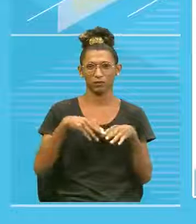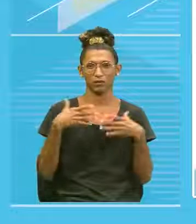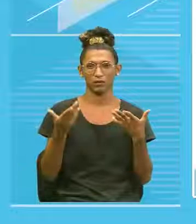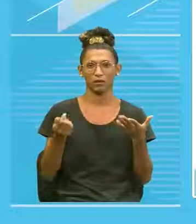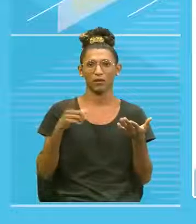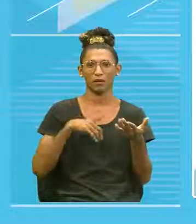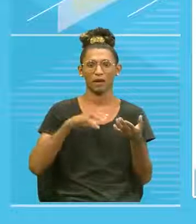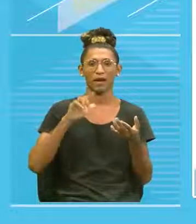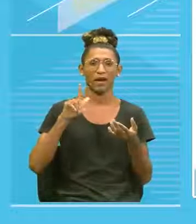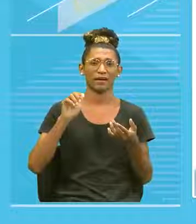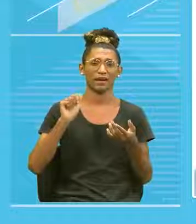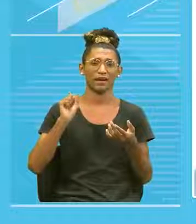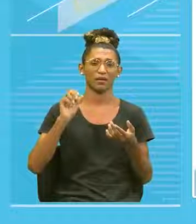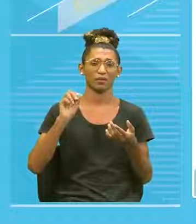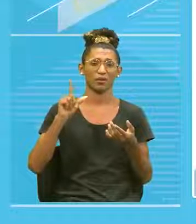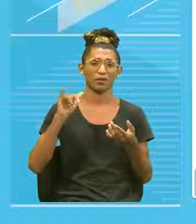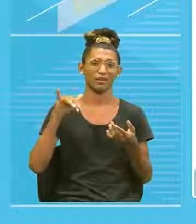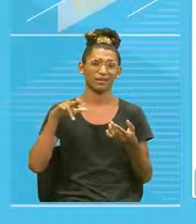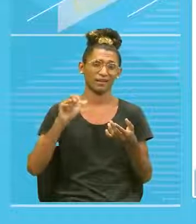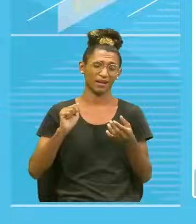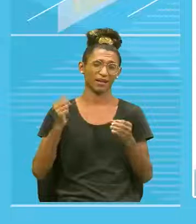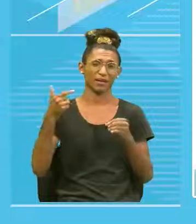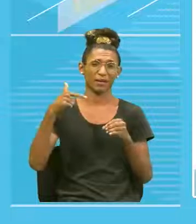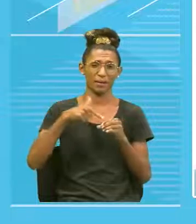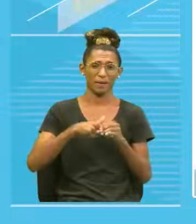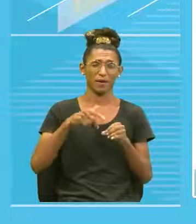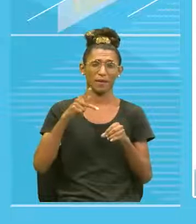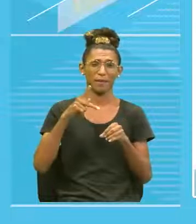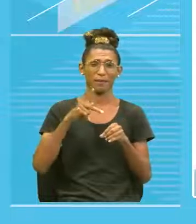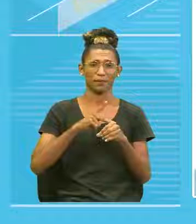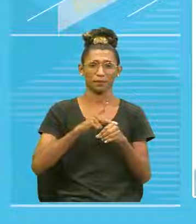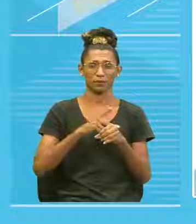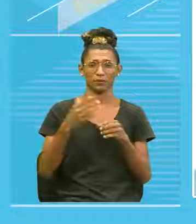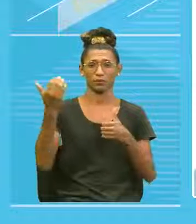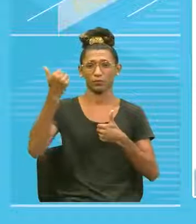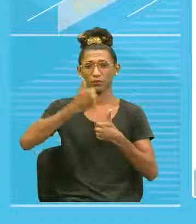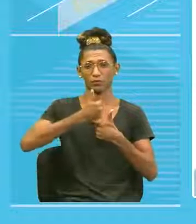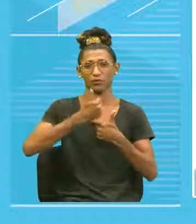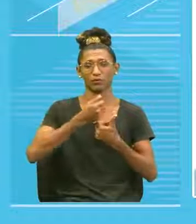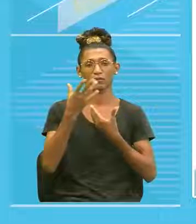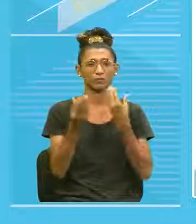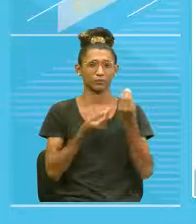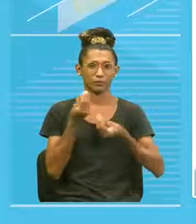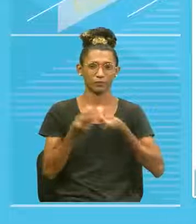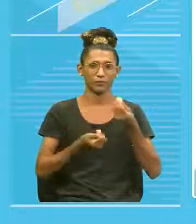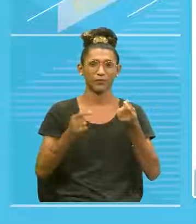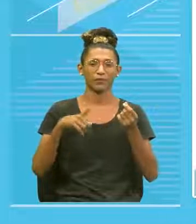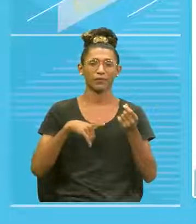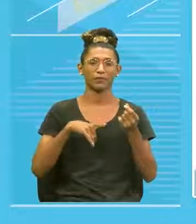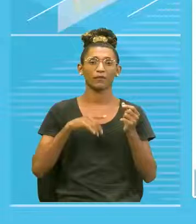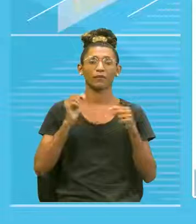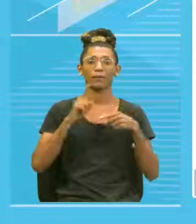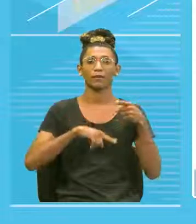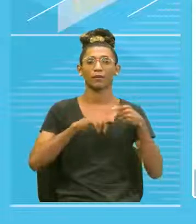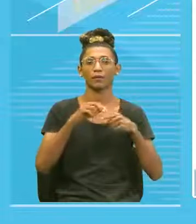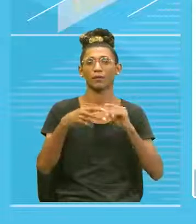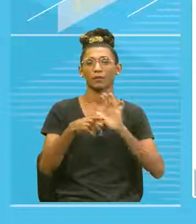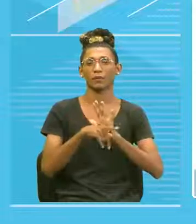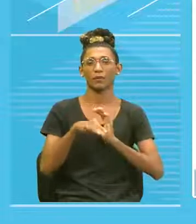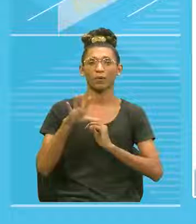a gasolina o que que veio para substituir o etanol